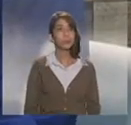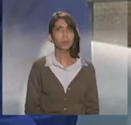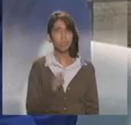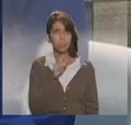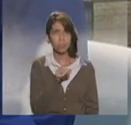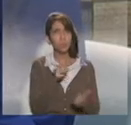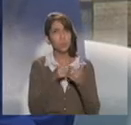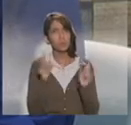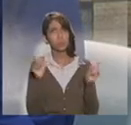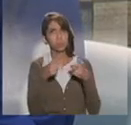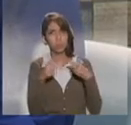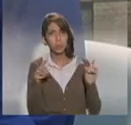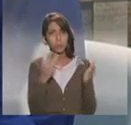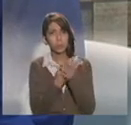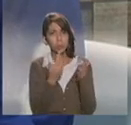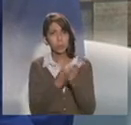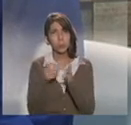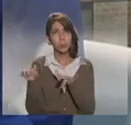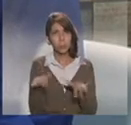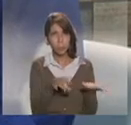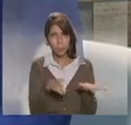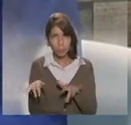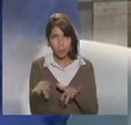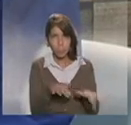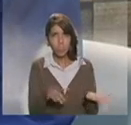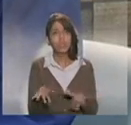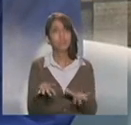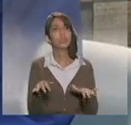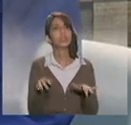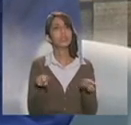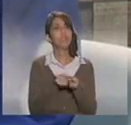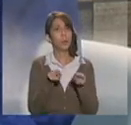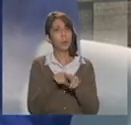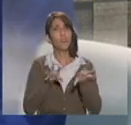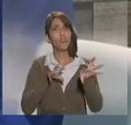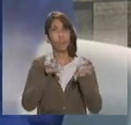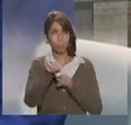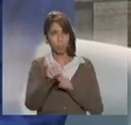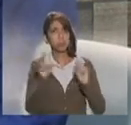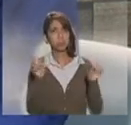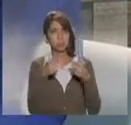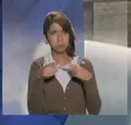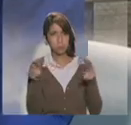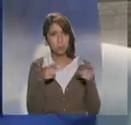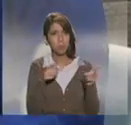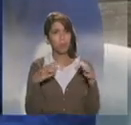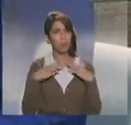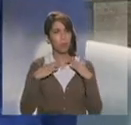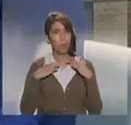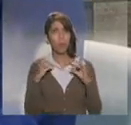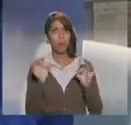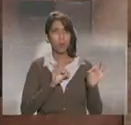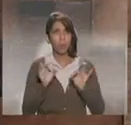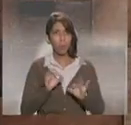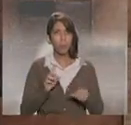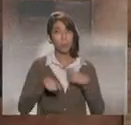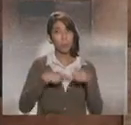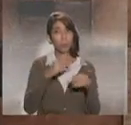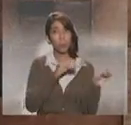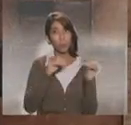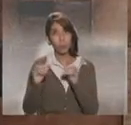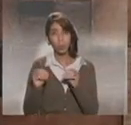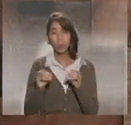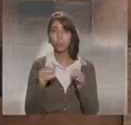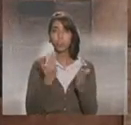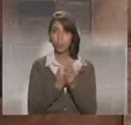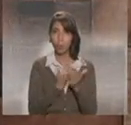você começou estudando piano não é exatamente essa formação musical mesmo como manda o figurino antes o tablado nem tanto como